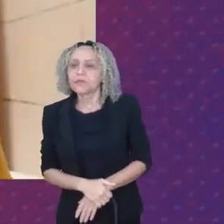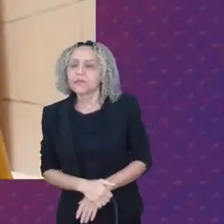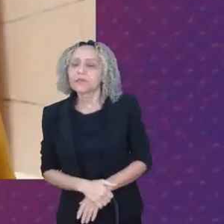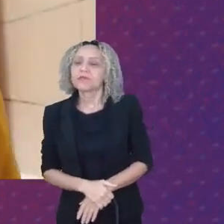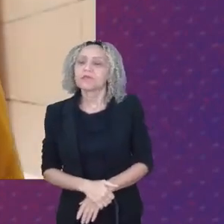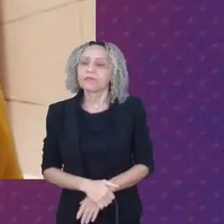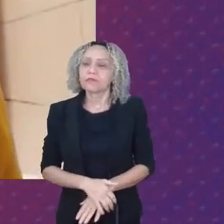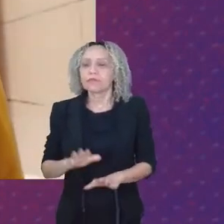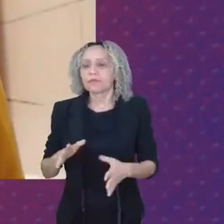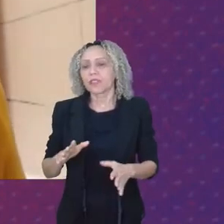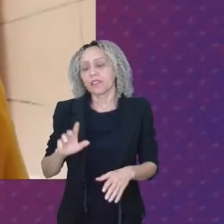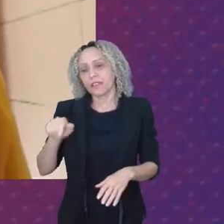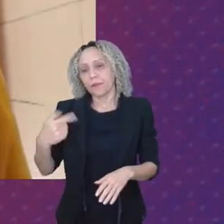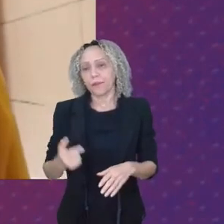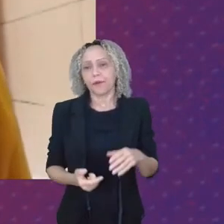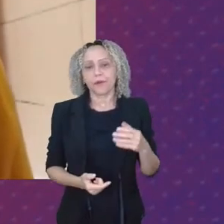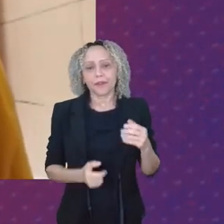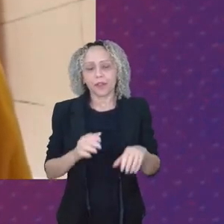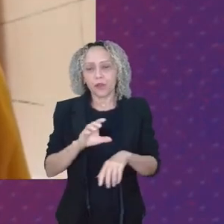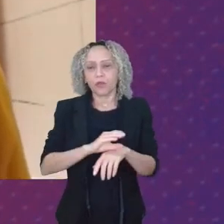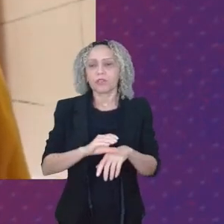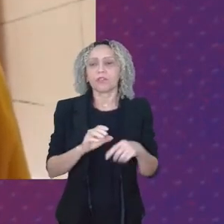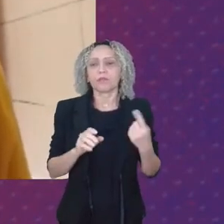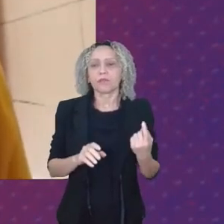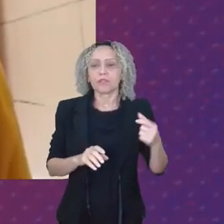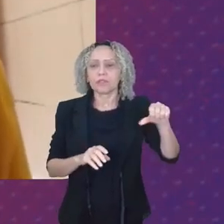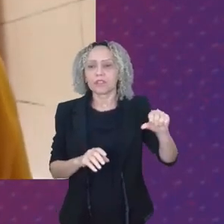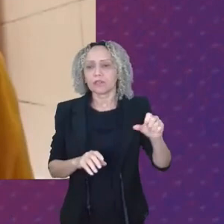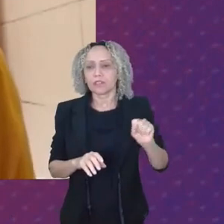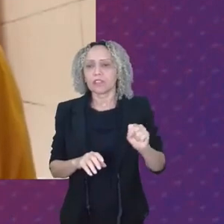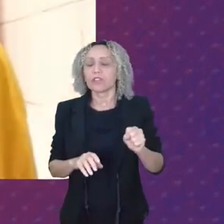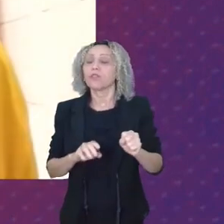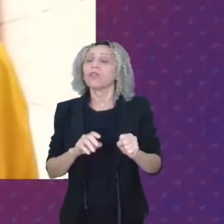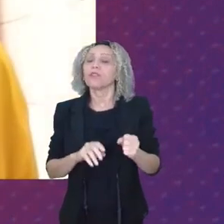assinar a carteira com salário, direito a